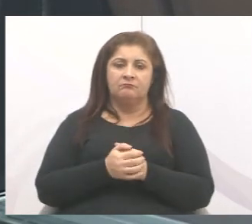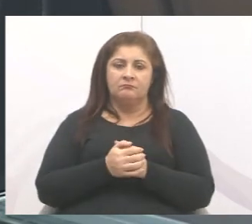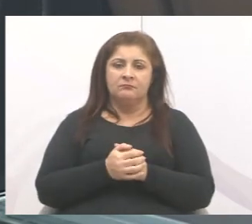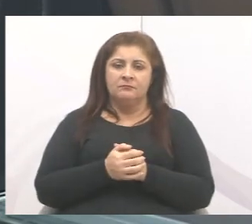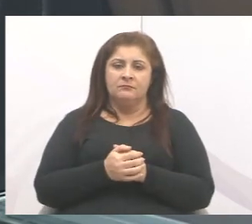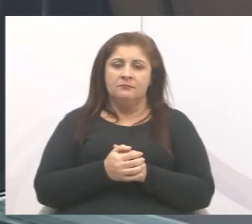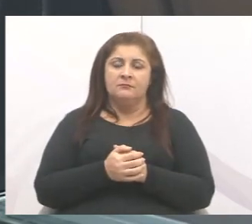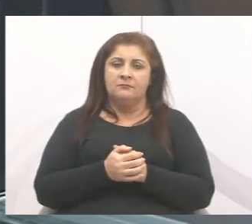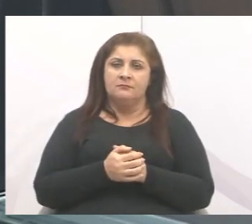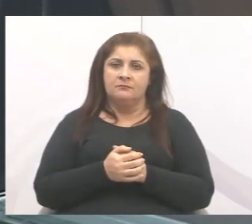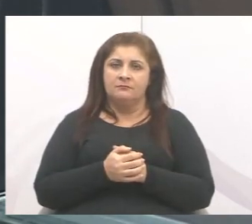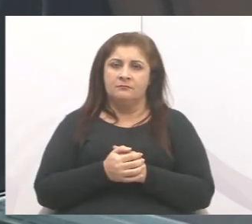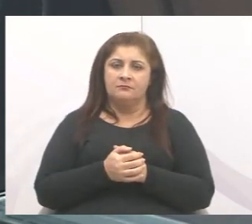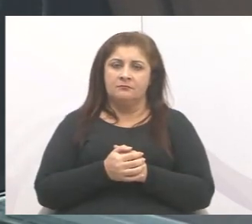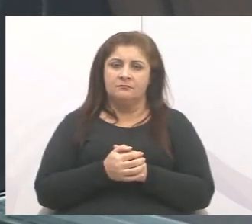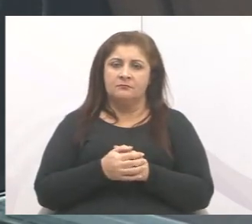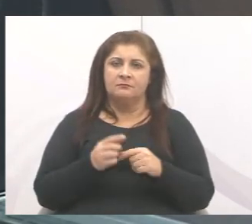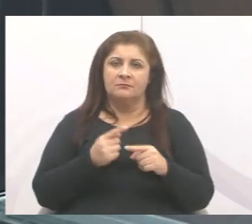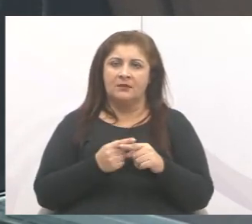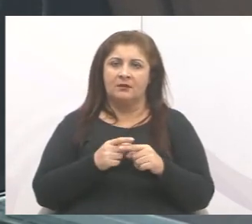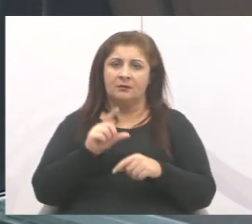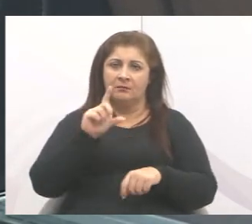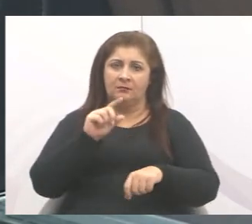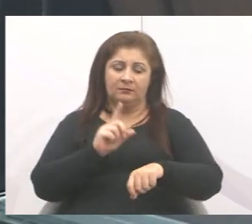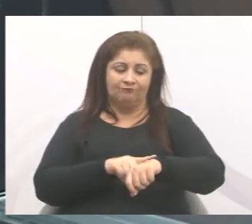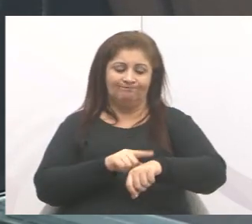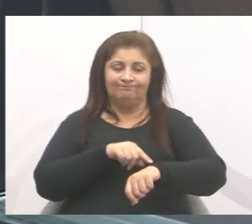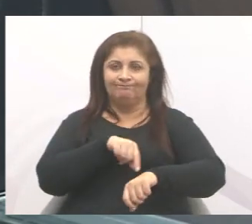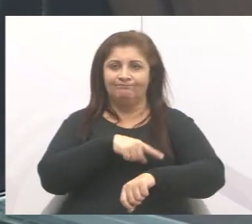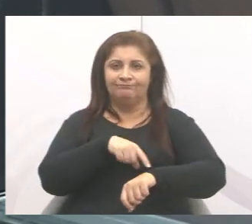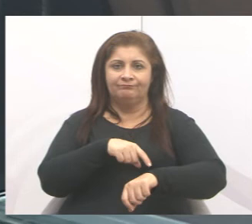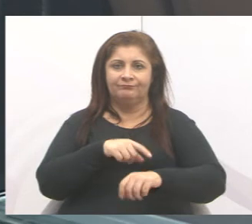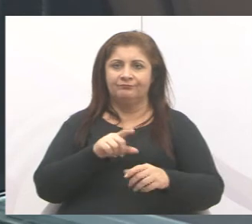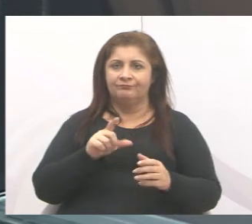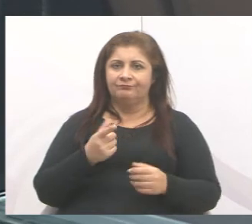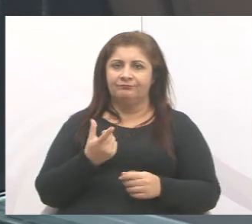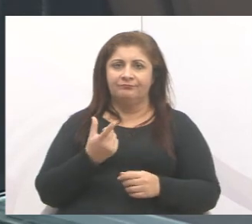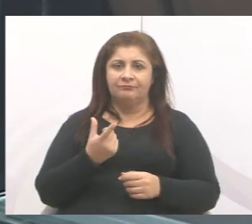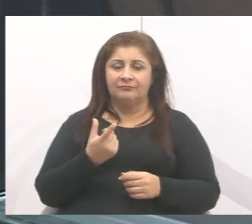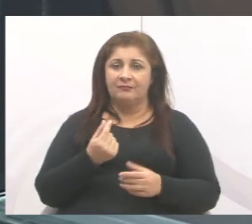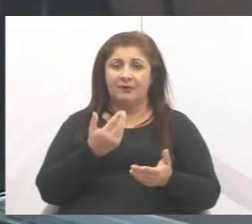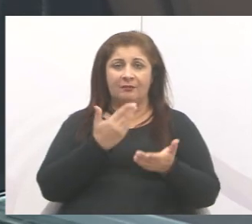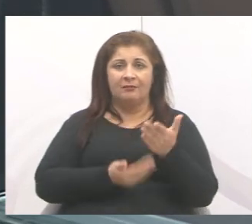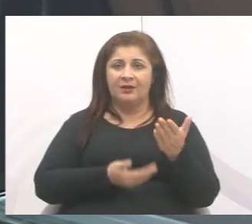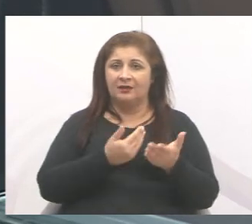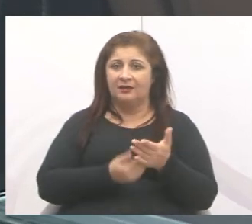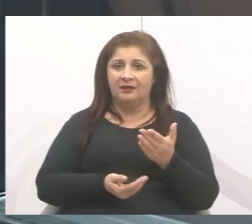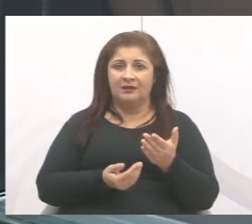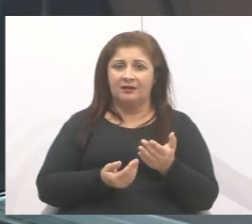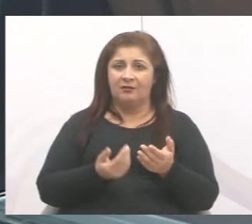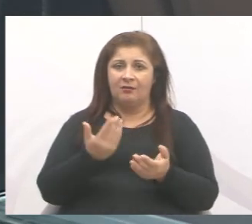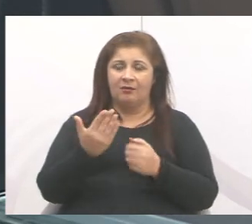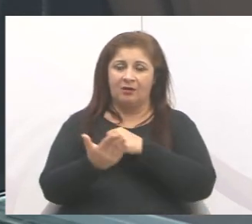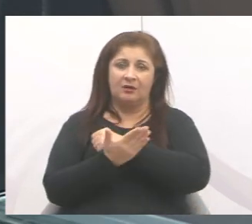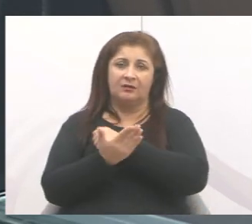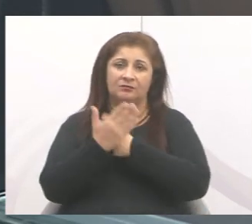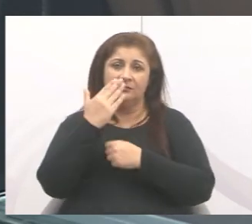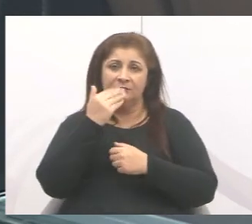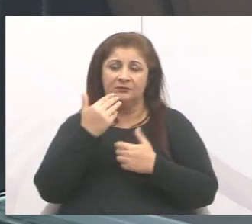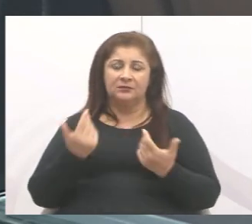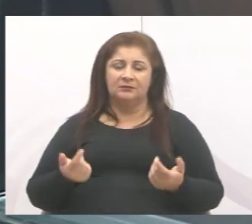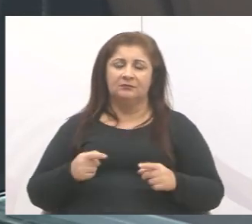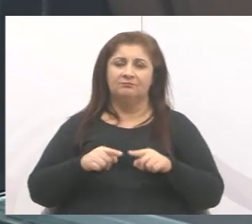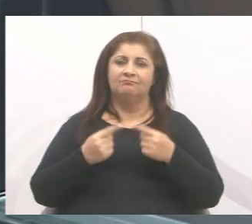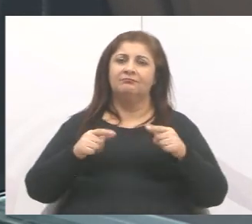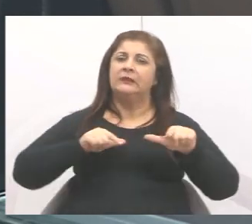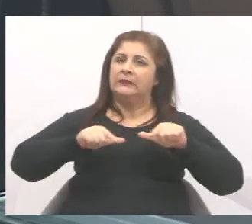mudar, porque reduziu a carga horária, eles perderam a alimentação, né? Mas eles trabalharam muito mais do que em